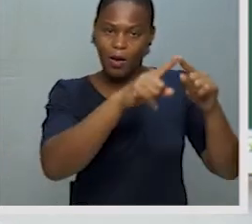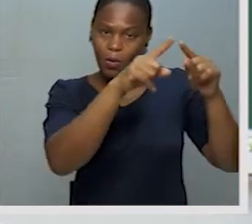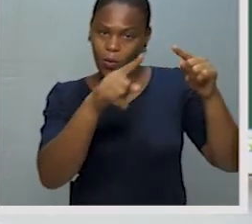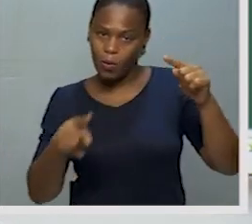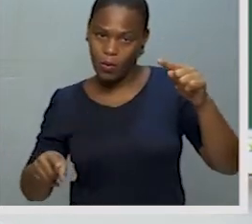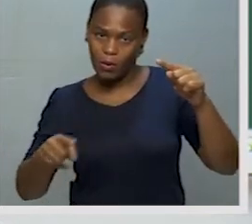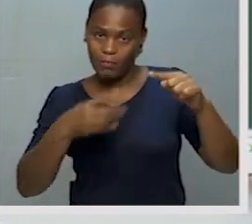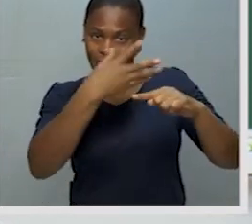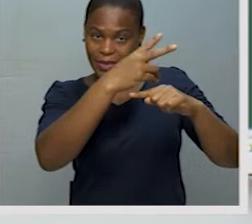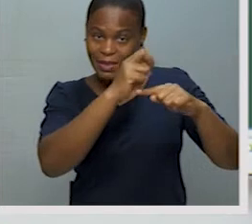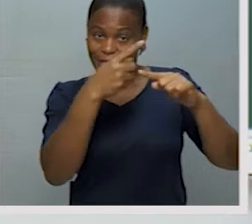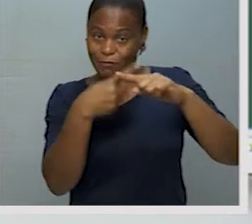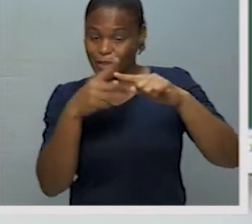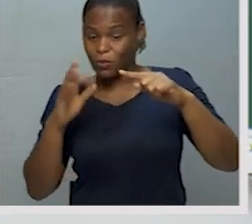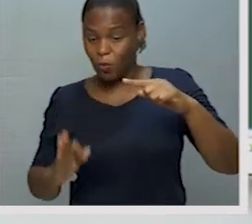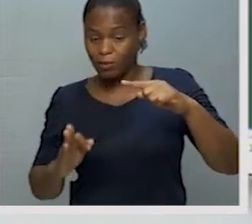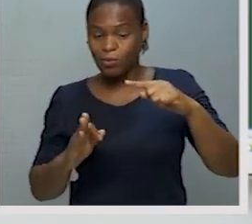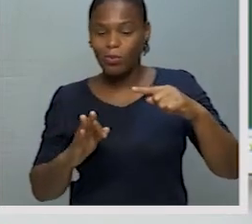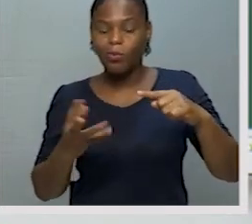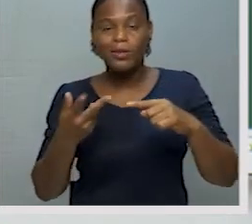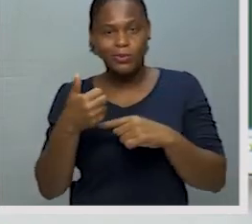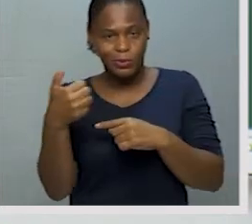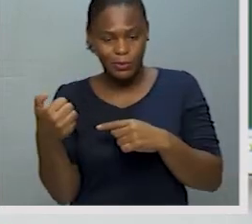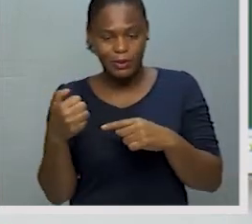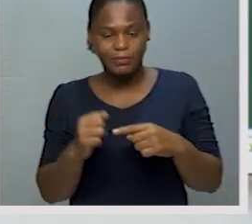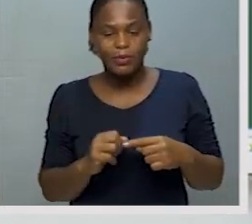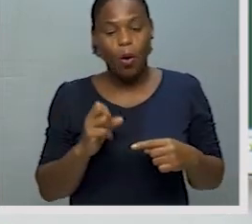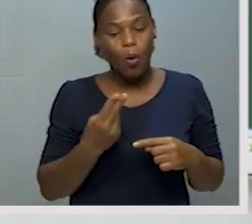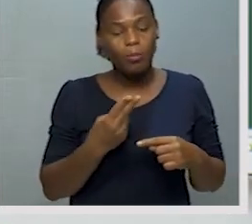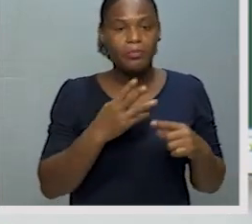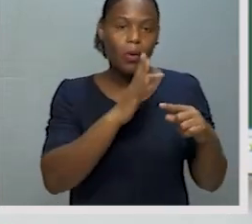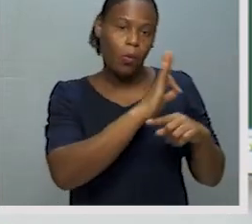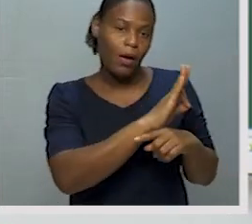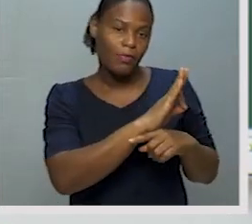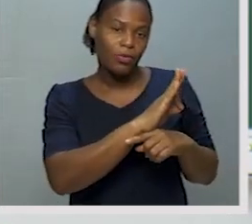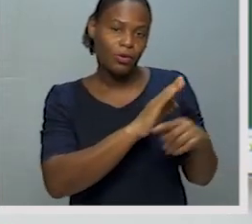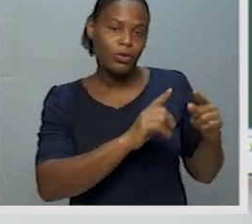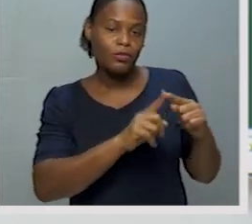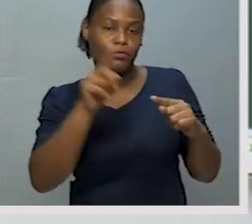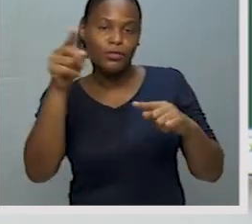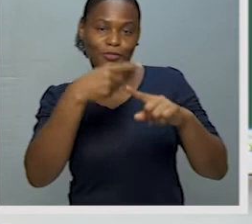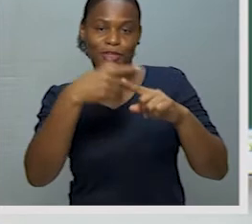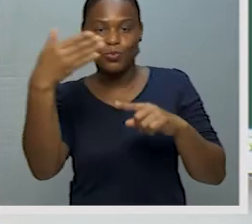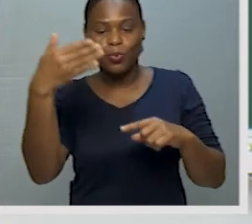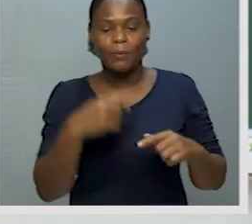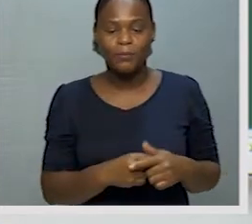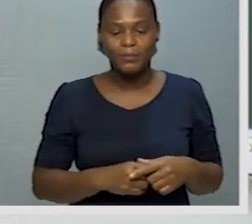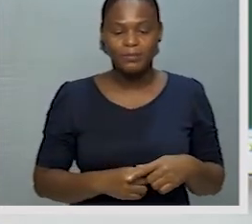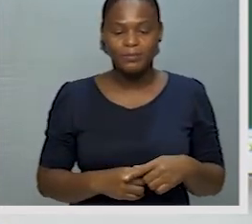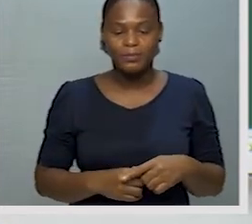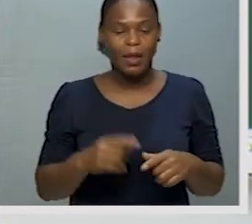3 vezes 4, 3 vezes 4, 52, 4 vezes